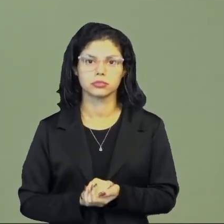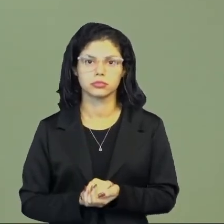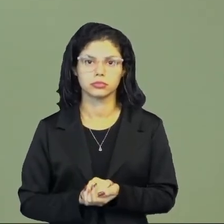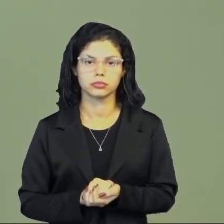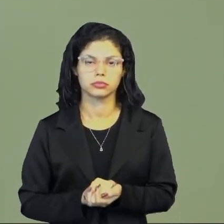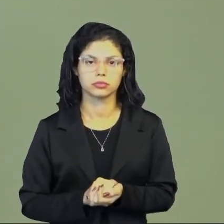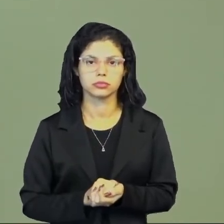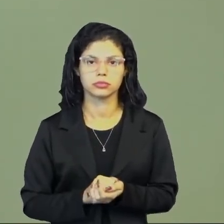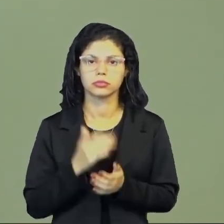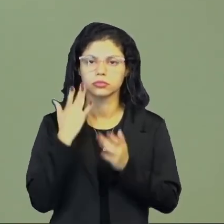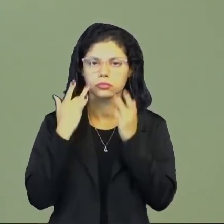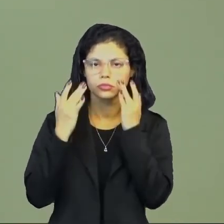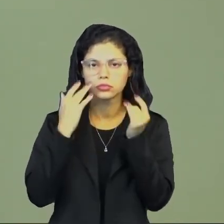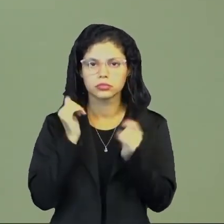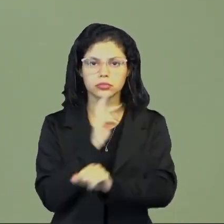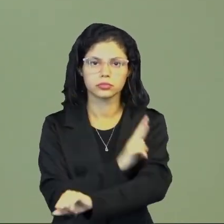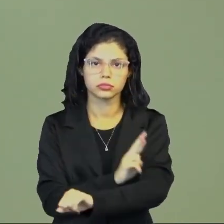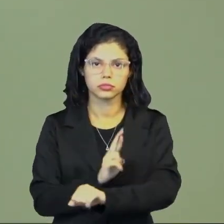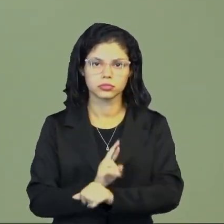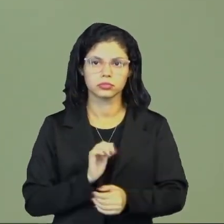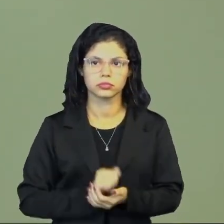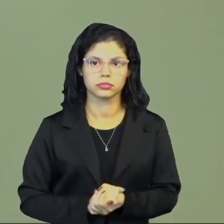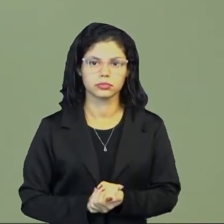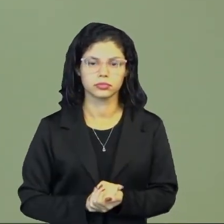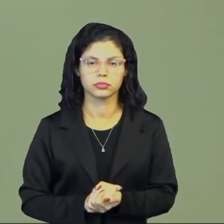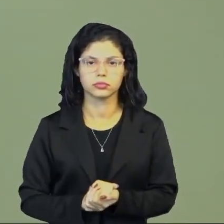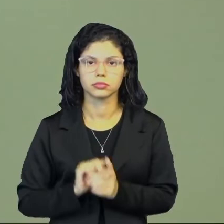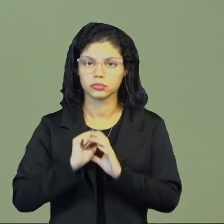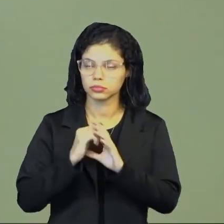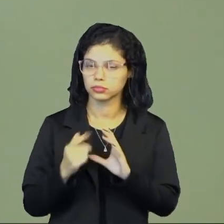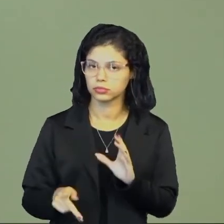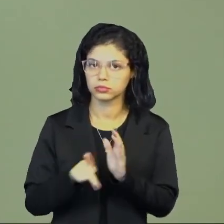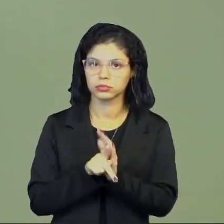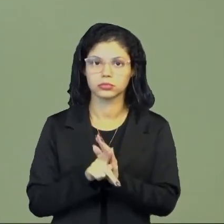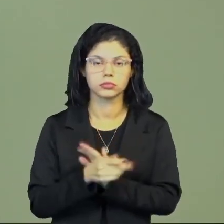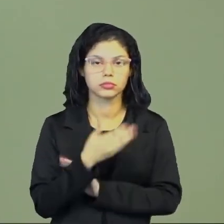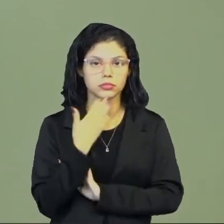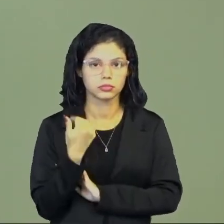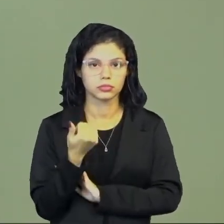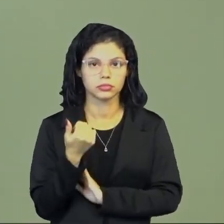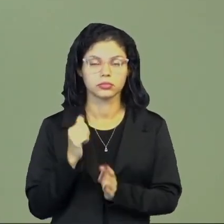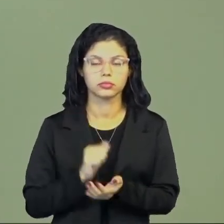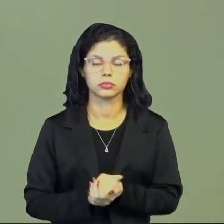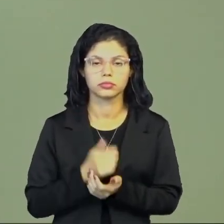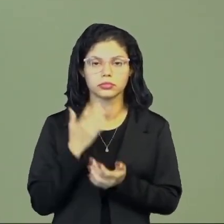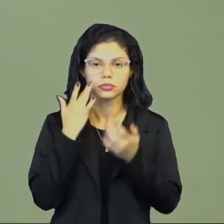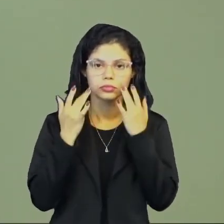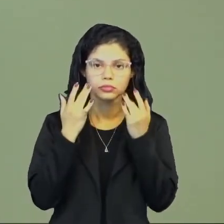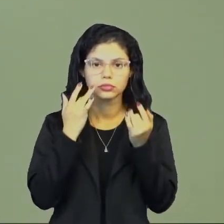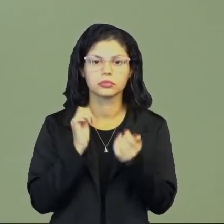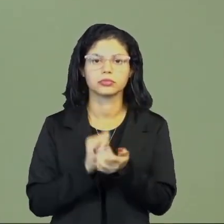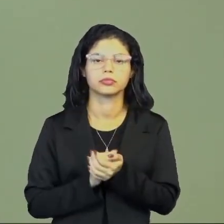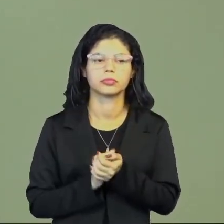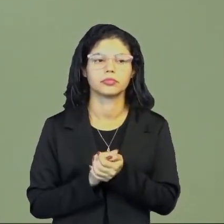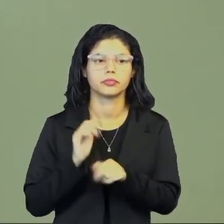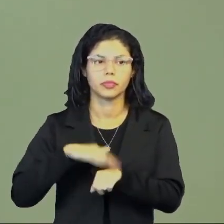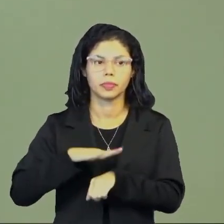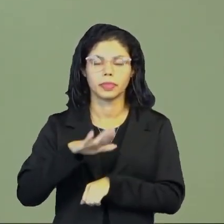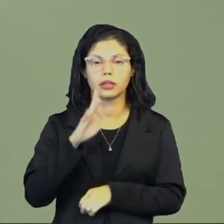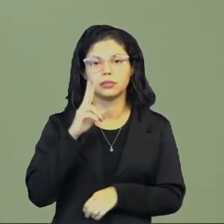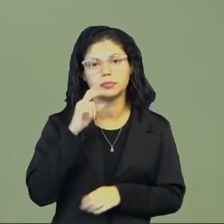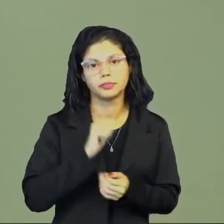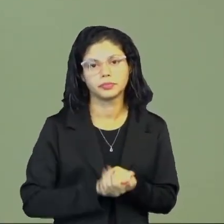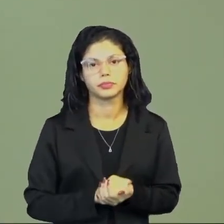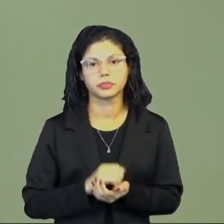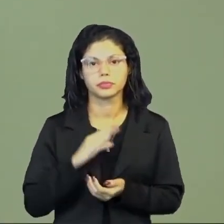né, do teatro religioso para um caráter mais cômico do teatro, né, e mais burlesco, mais para as